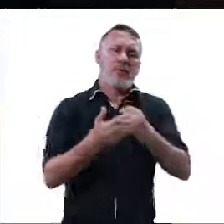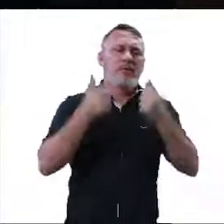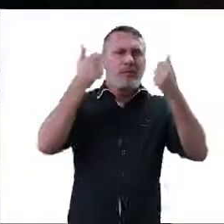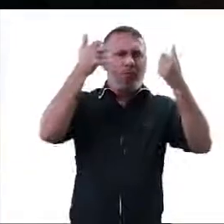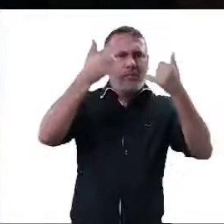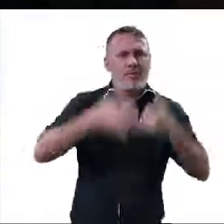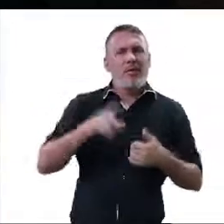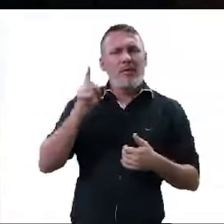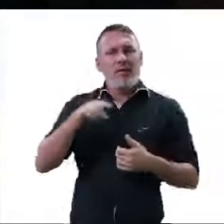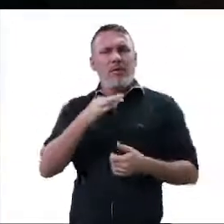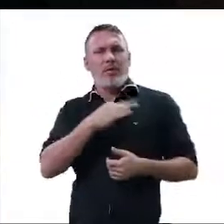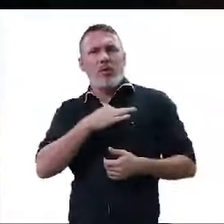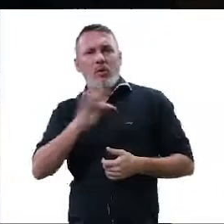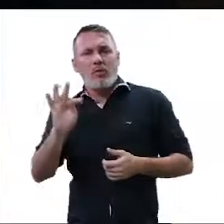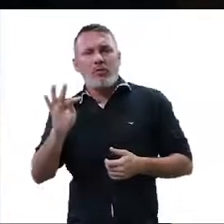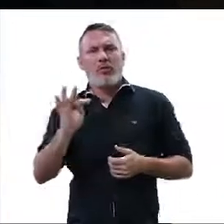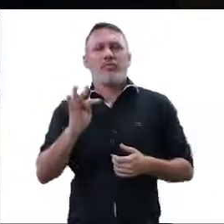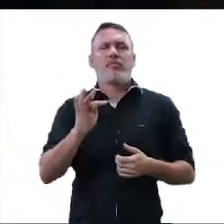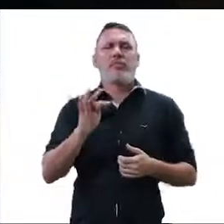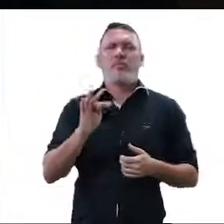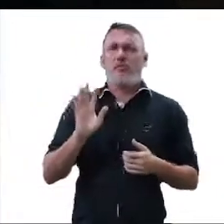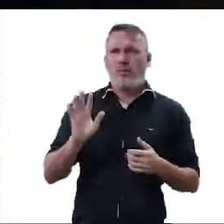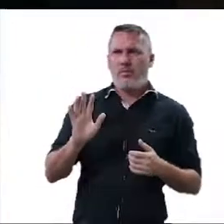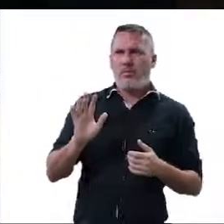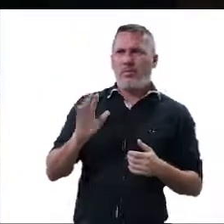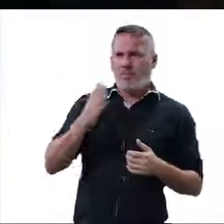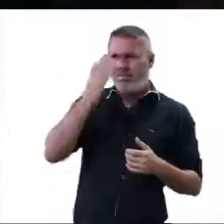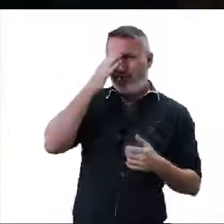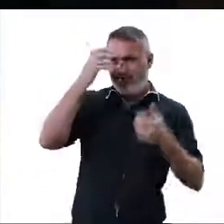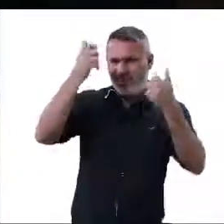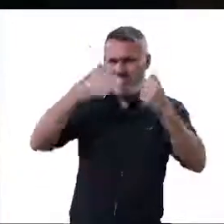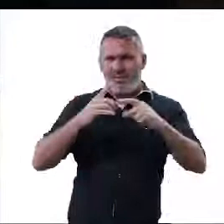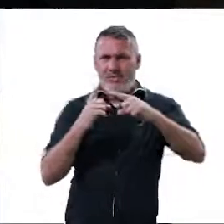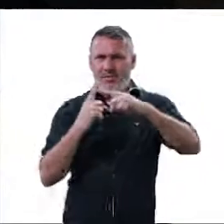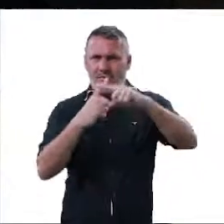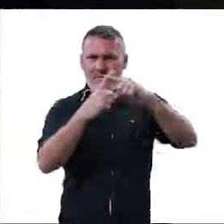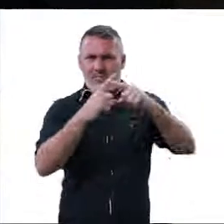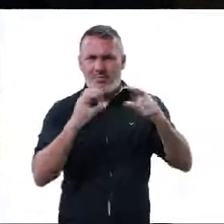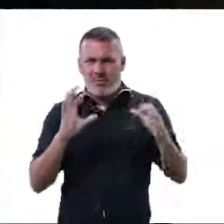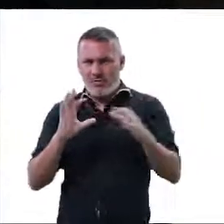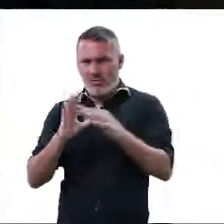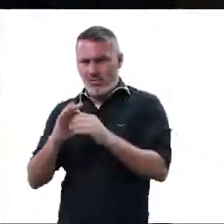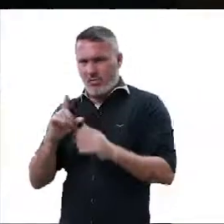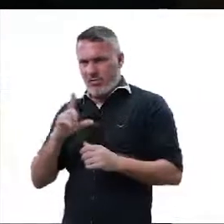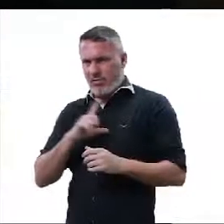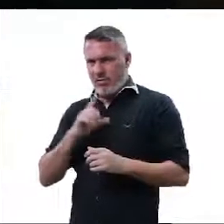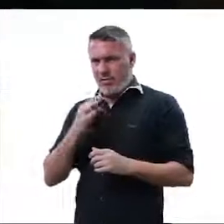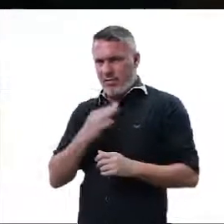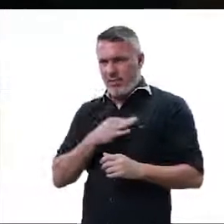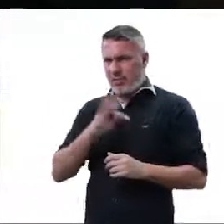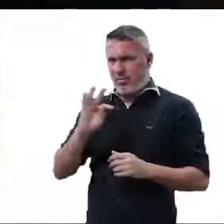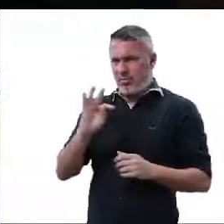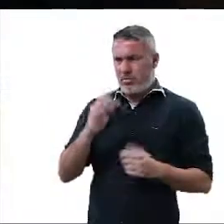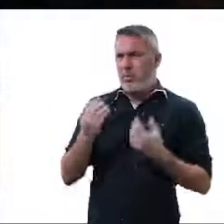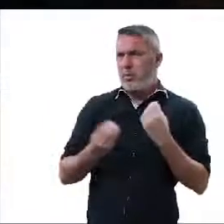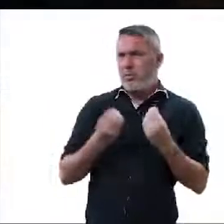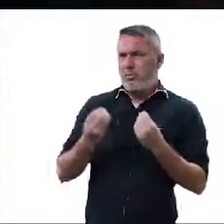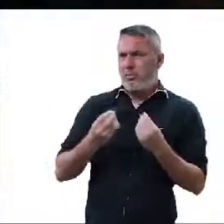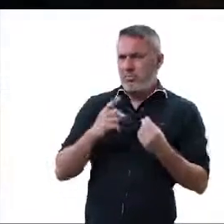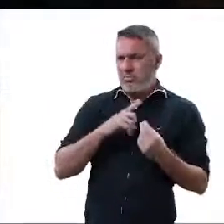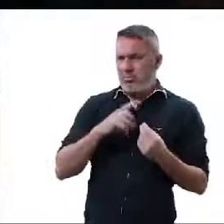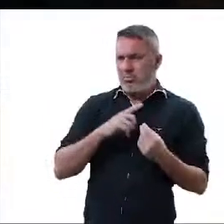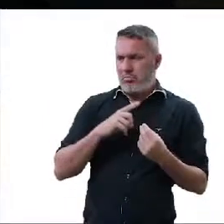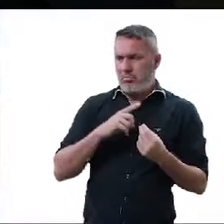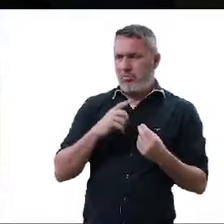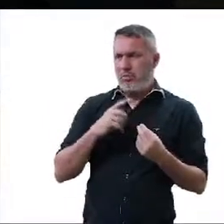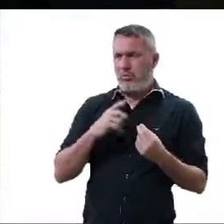explicações teológicas. Uai, se nós vimos logo aqui acima